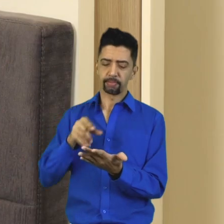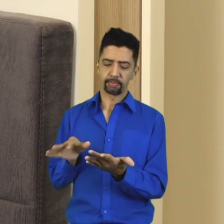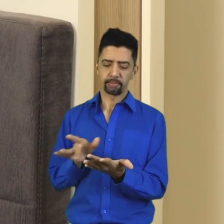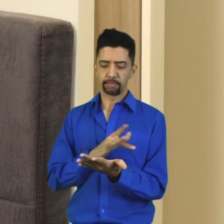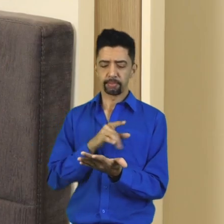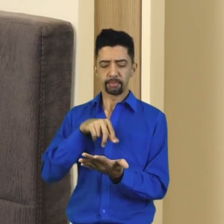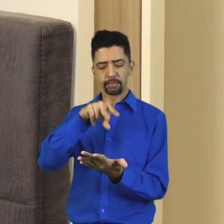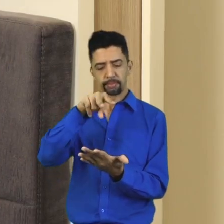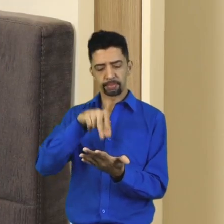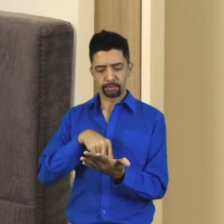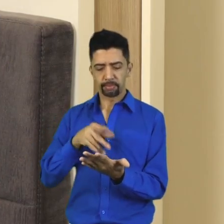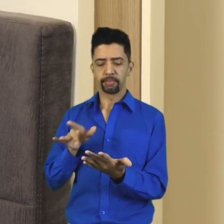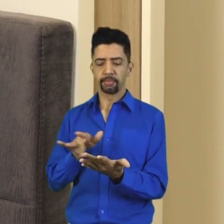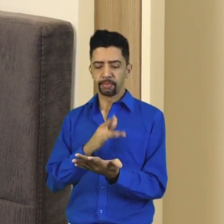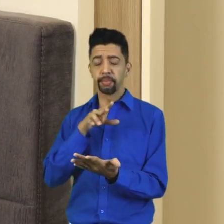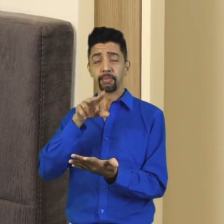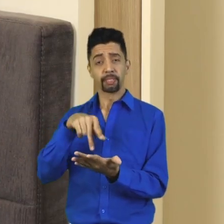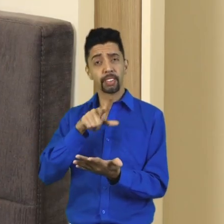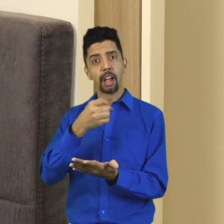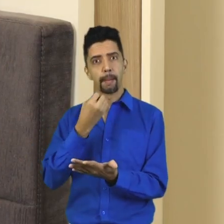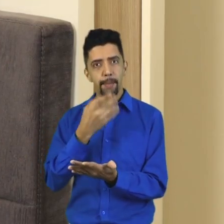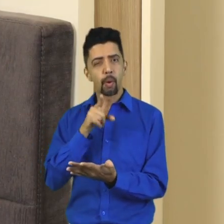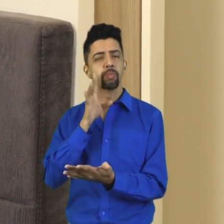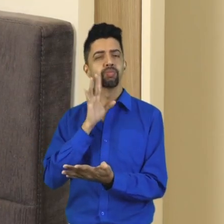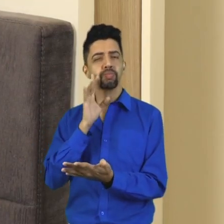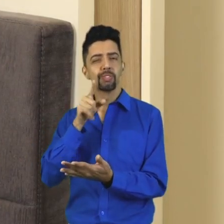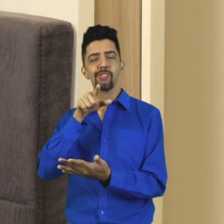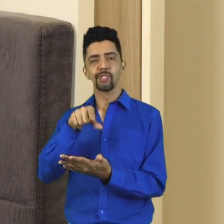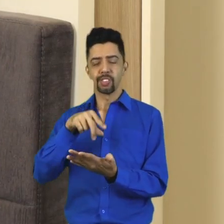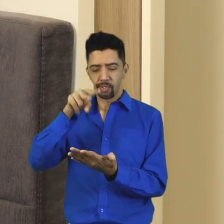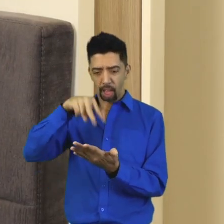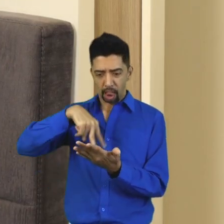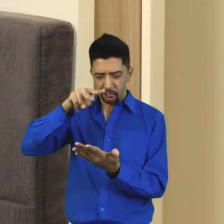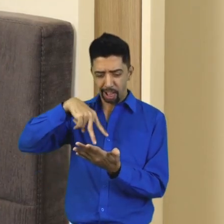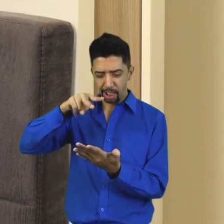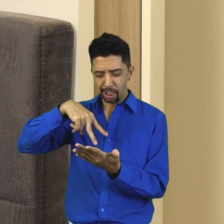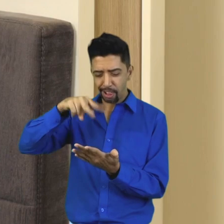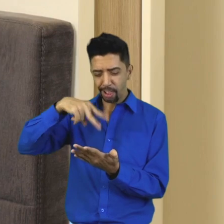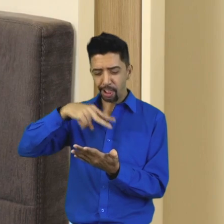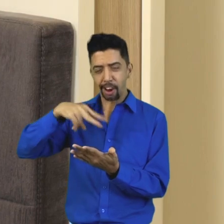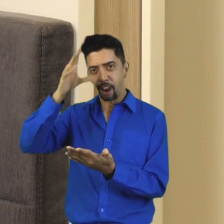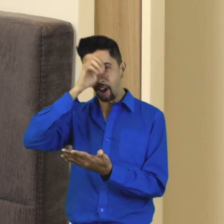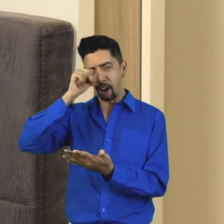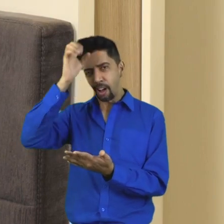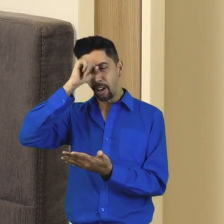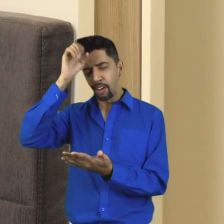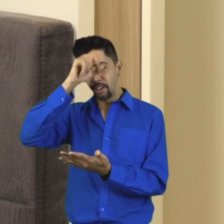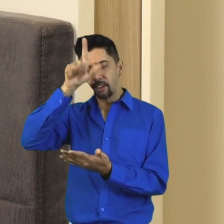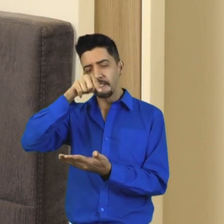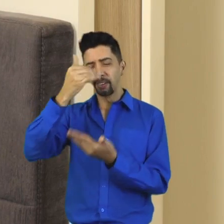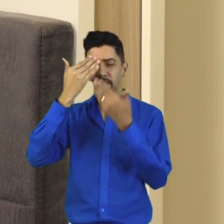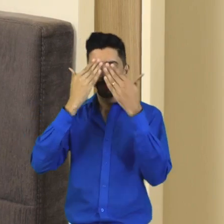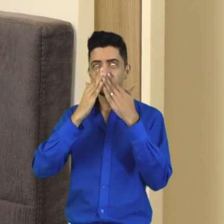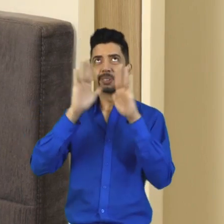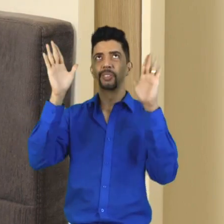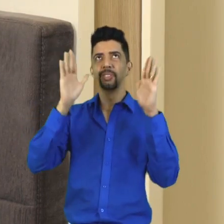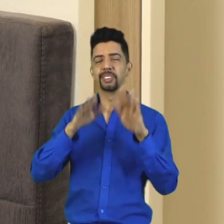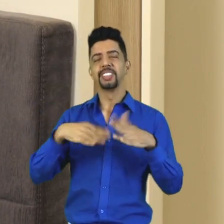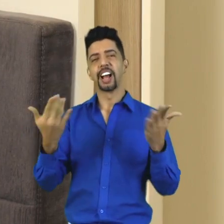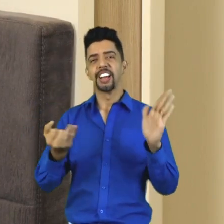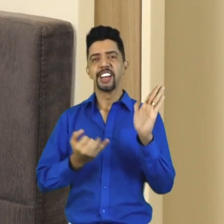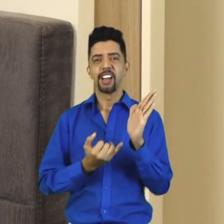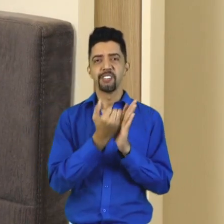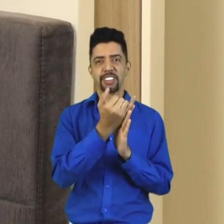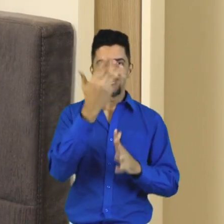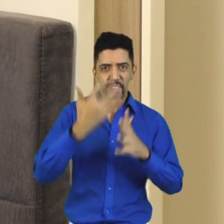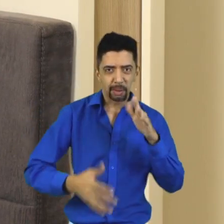ser muito legal você mergulhar nesse livro e tenho convicção que a inflação não mais vai te